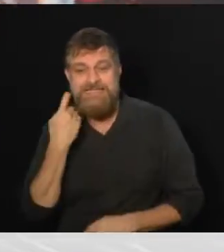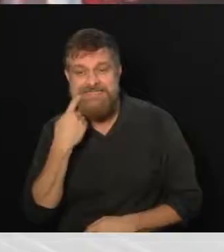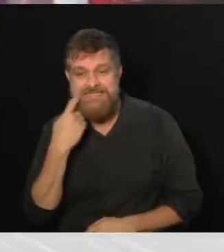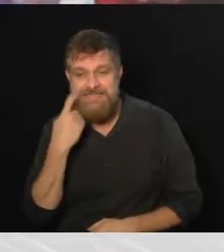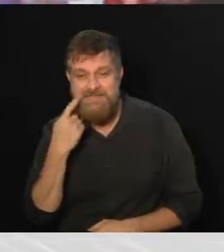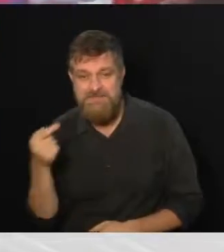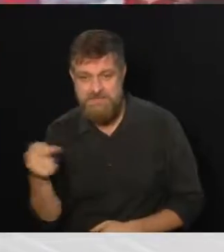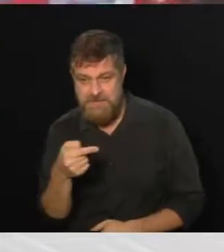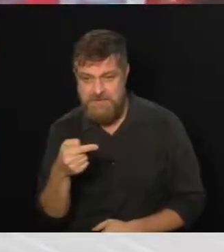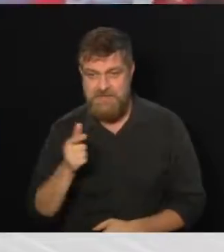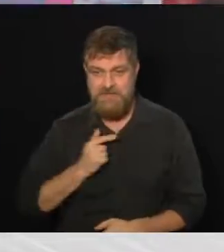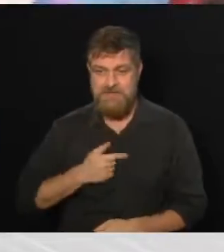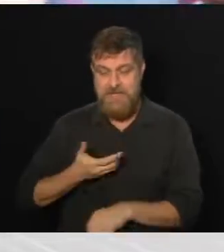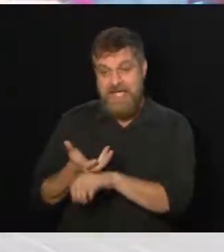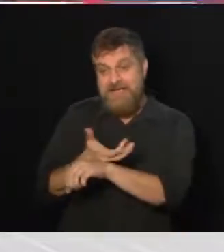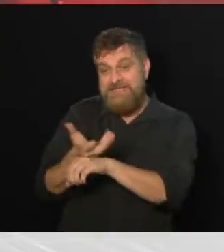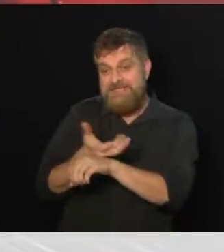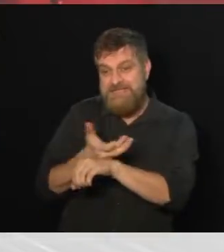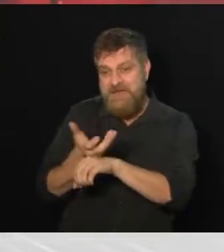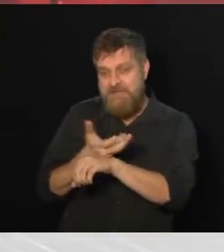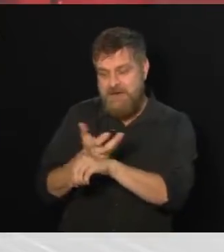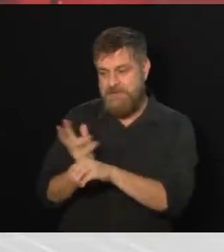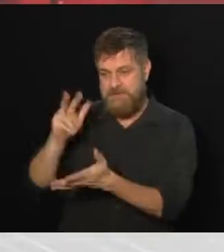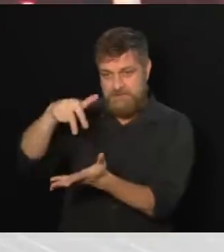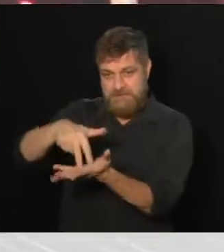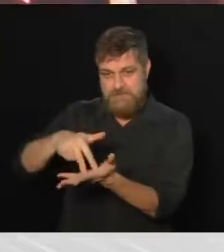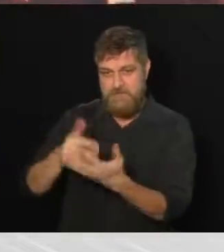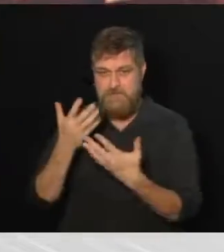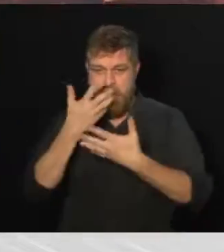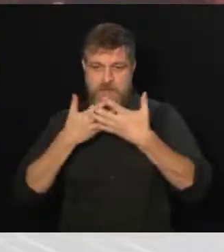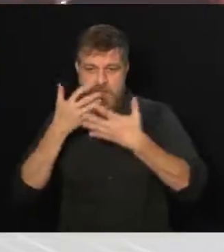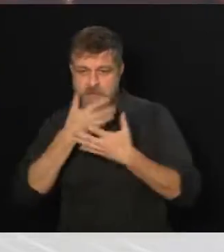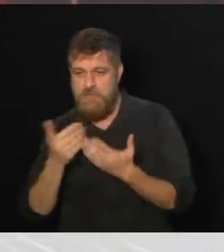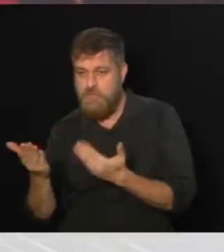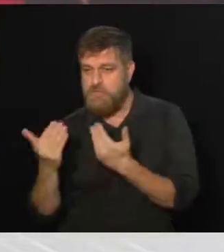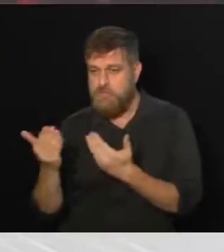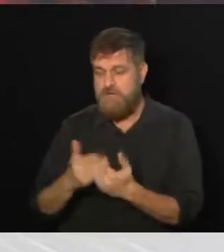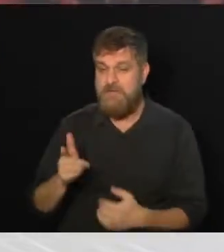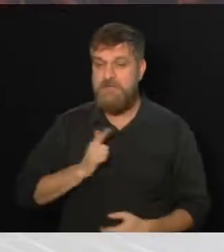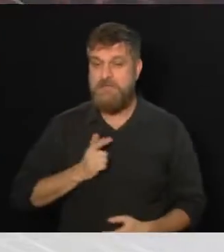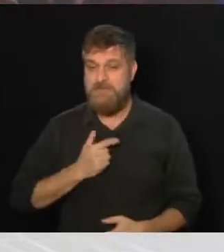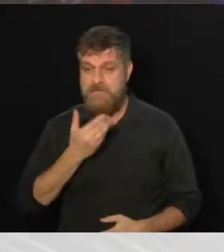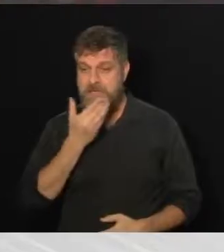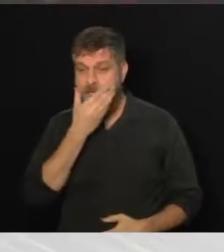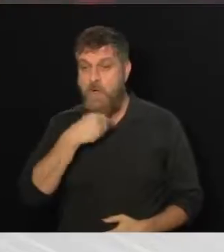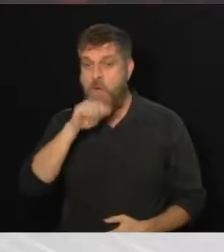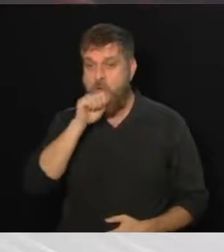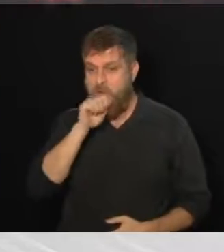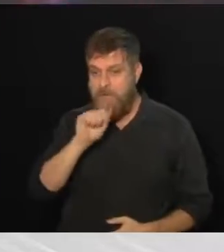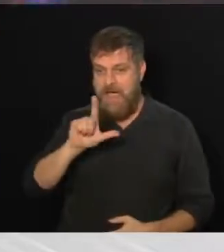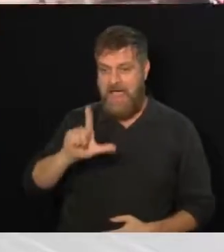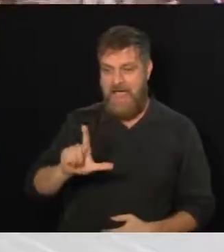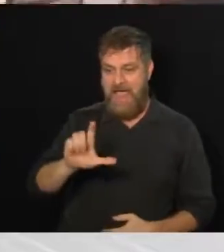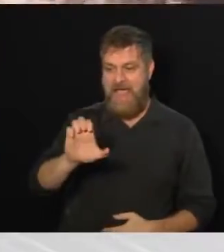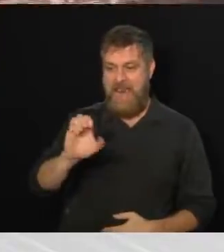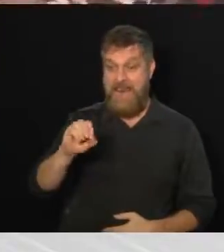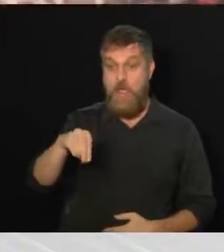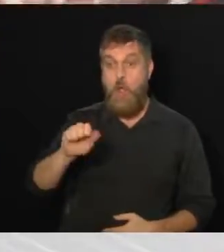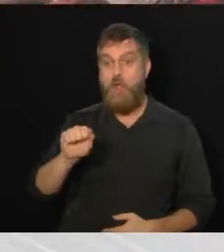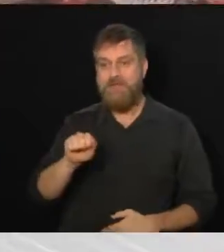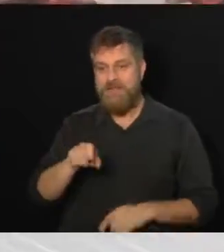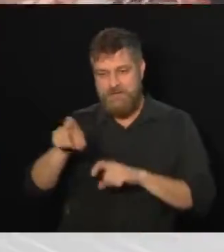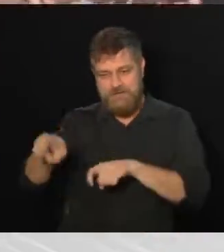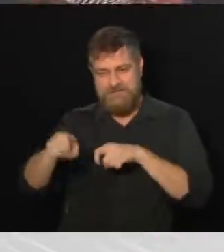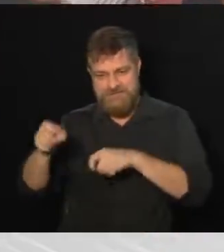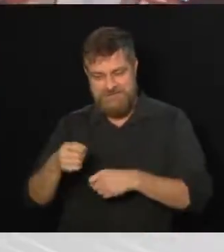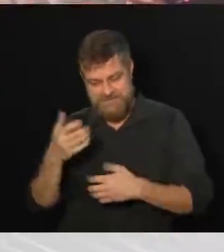se apresenta em Santa Bárbara do Oeste. O jovem cantor segue os passos do pai, o também cantor Leonardo. Ele se apresenta na